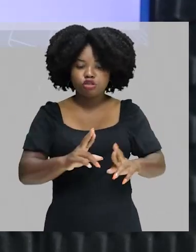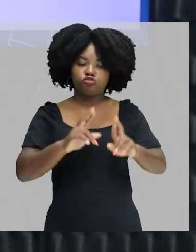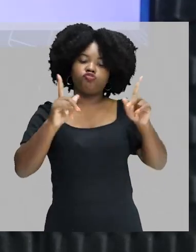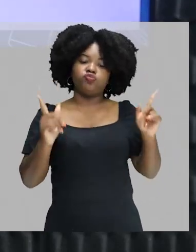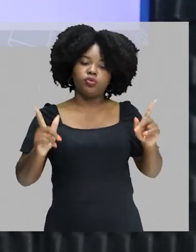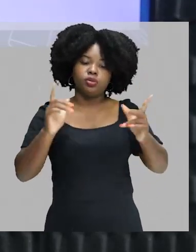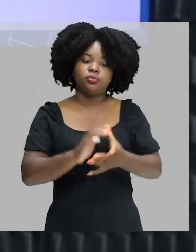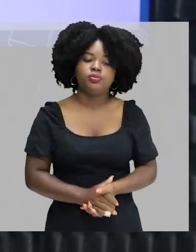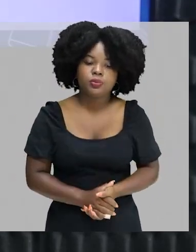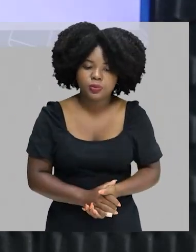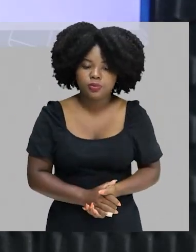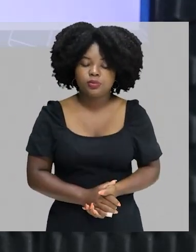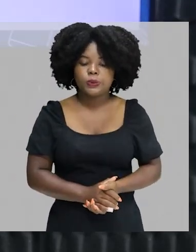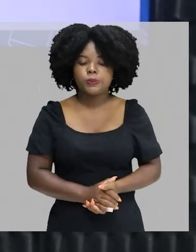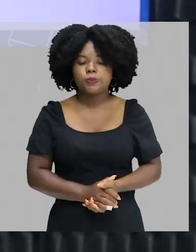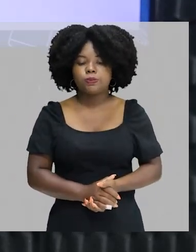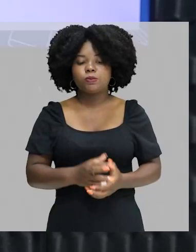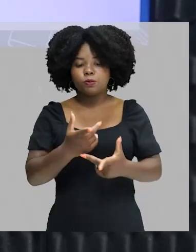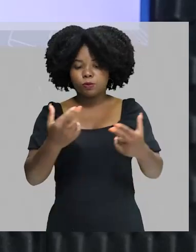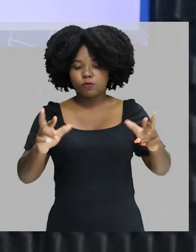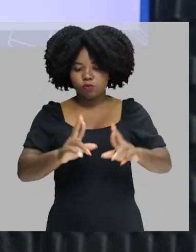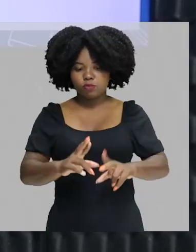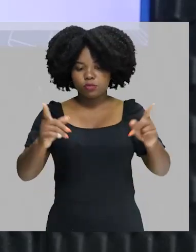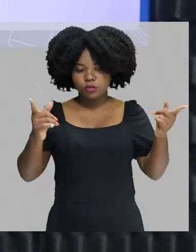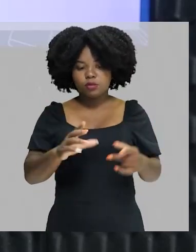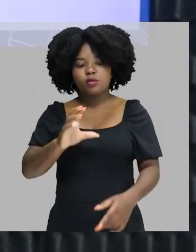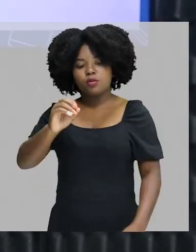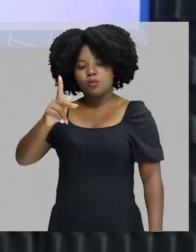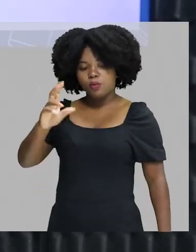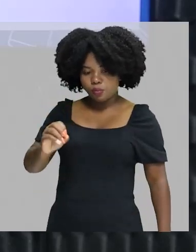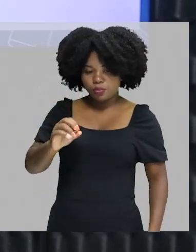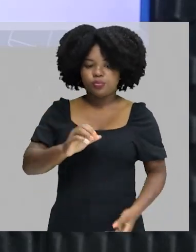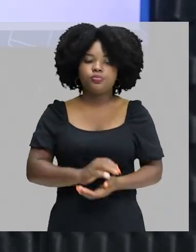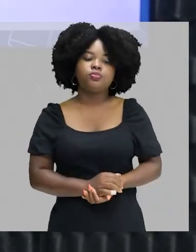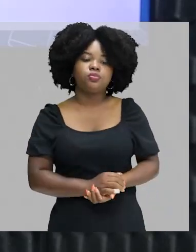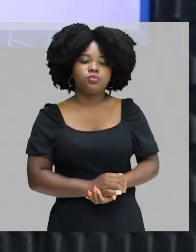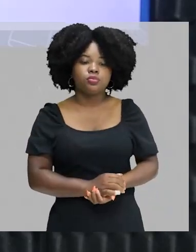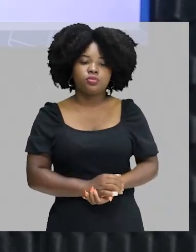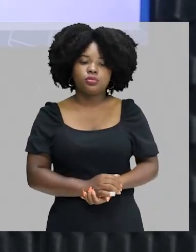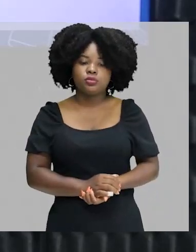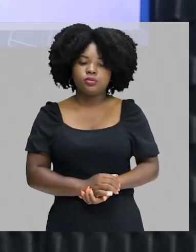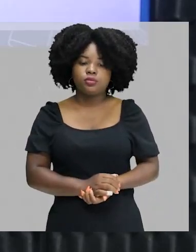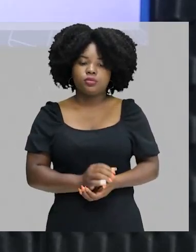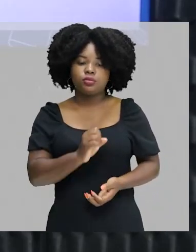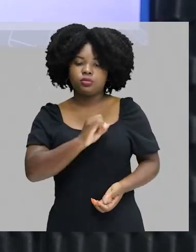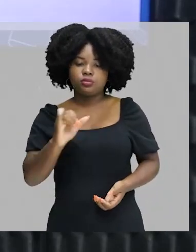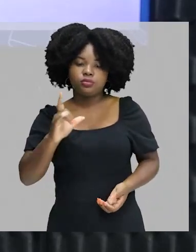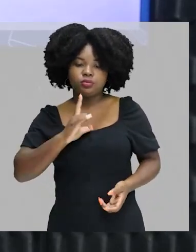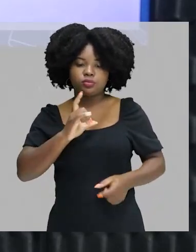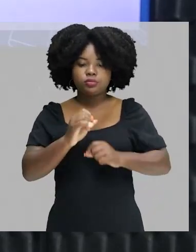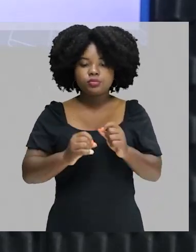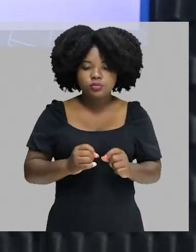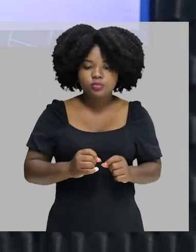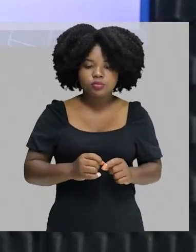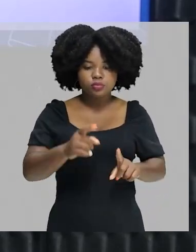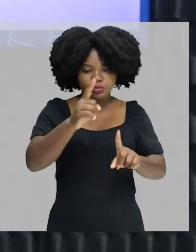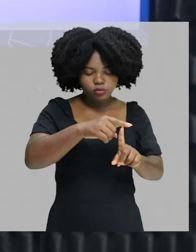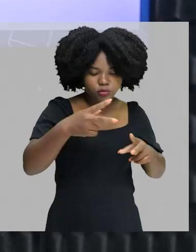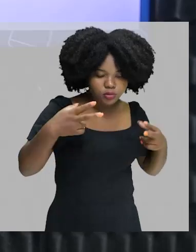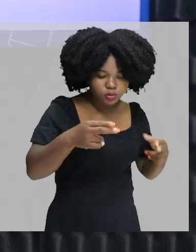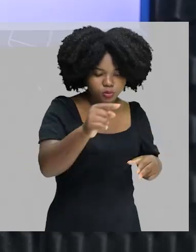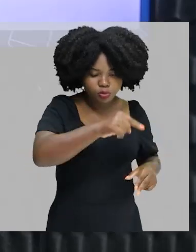diferentes. Então, vários monômeros diferentes, o copolímero, certo? Se a gente tiver o mesmo tipo